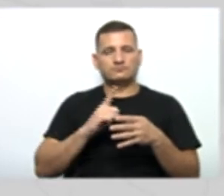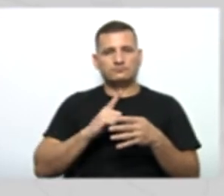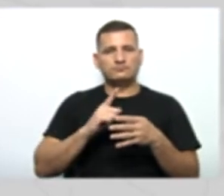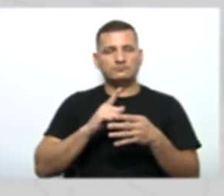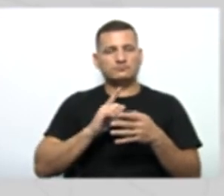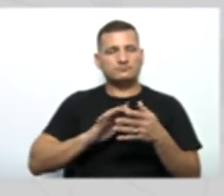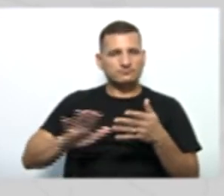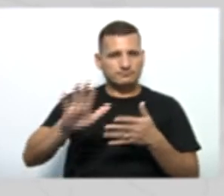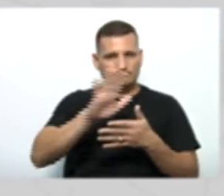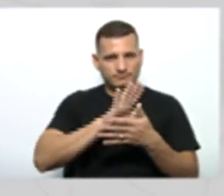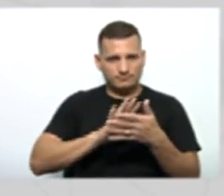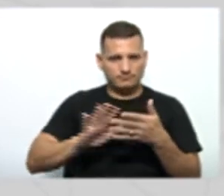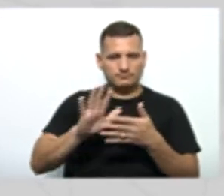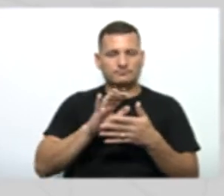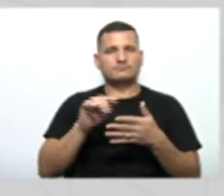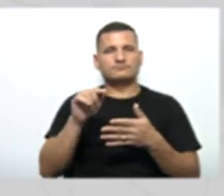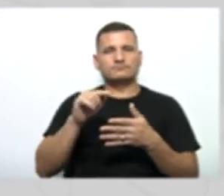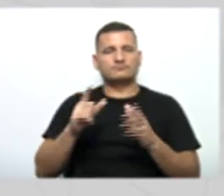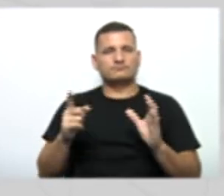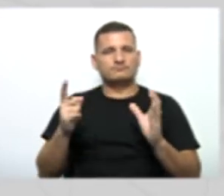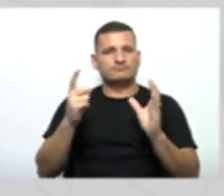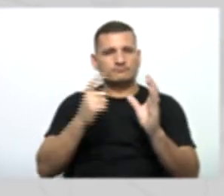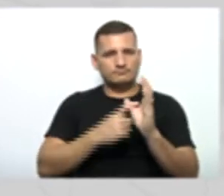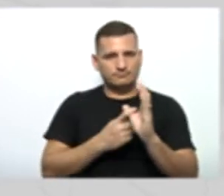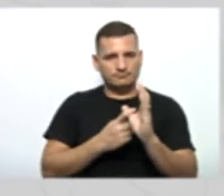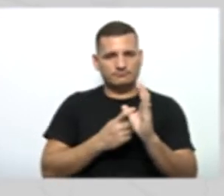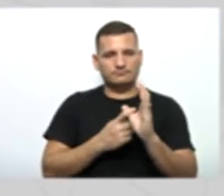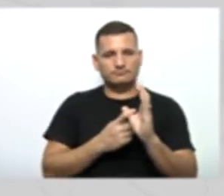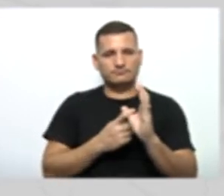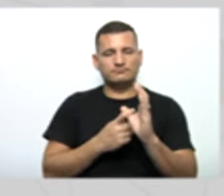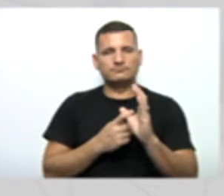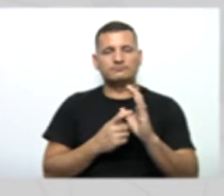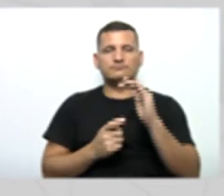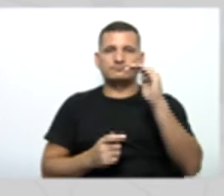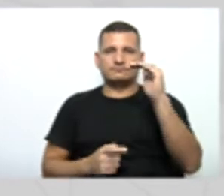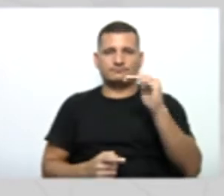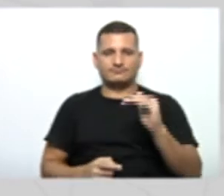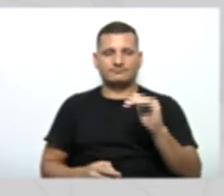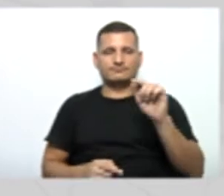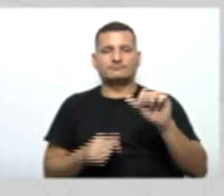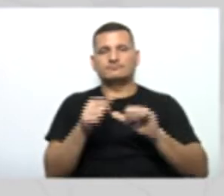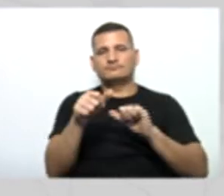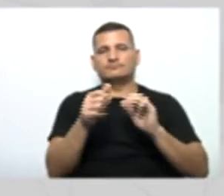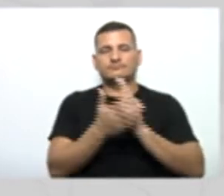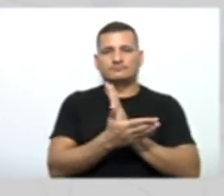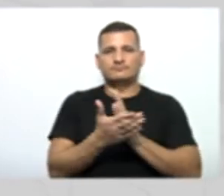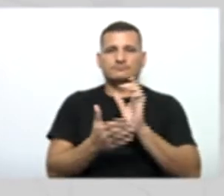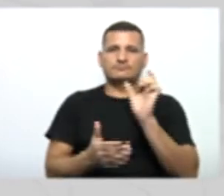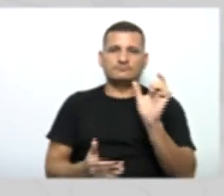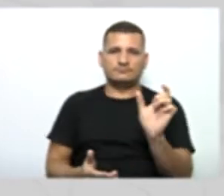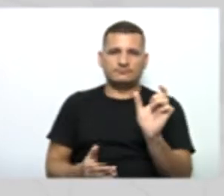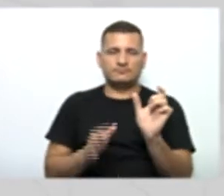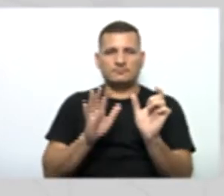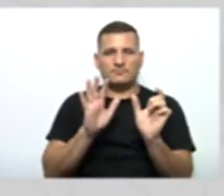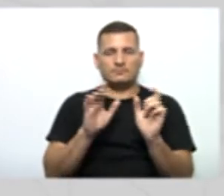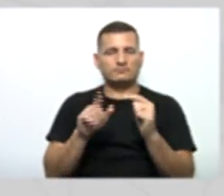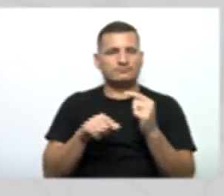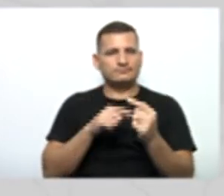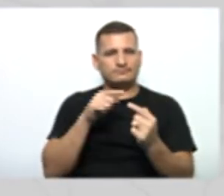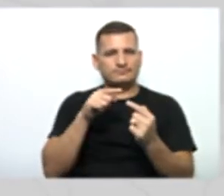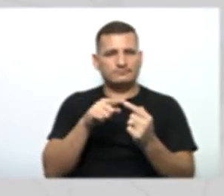generalização, lá você vai ter uma dependência. Aqui mudou alguns nomes, mas o objetivo